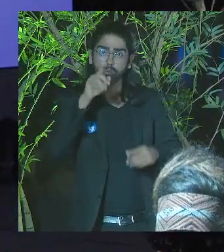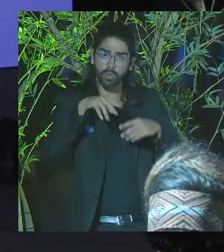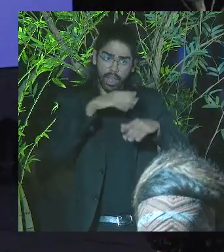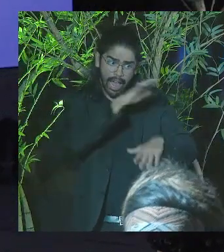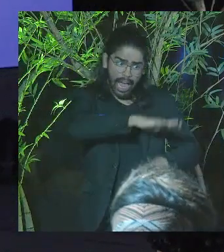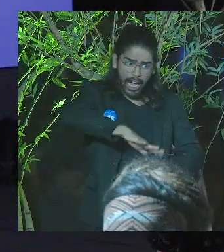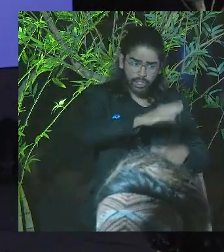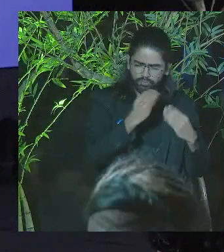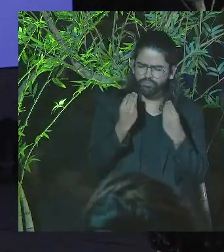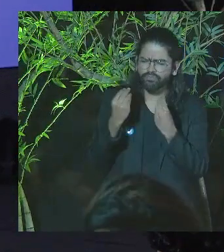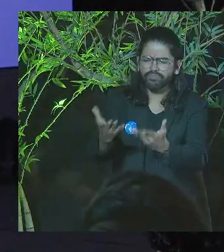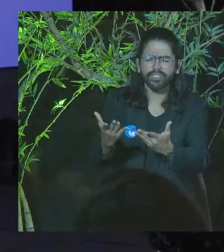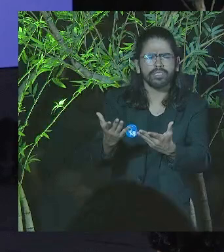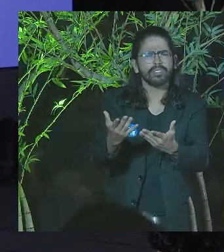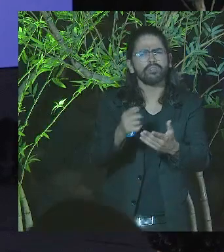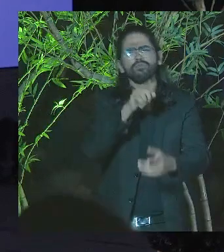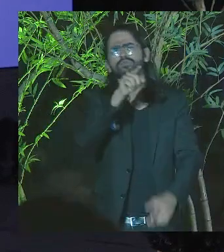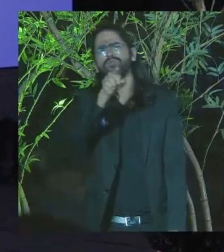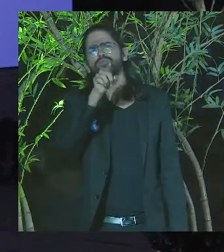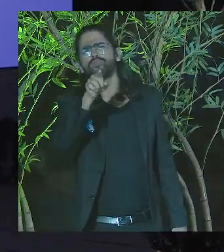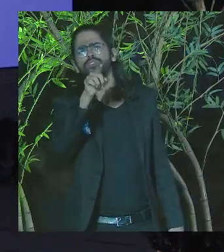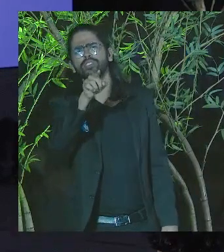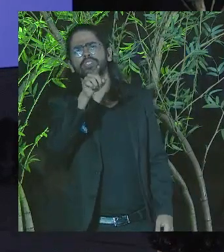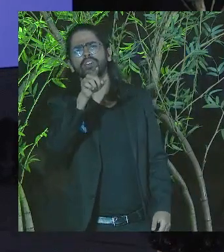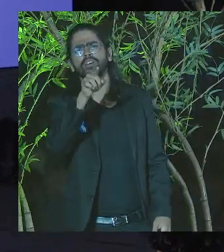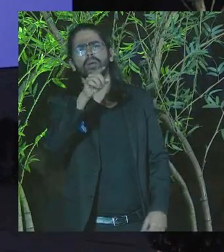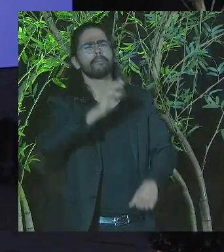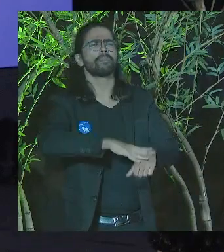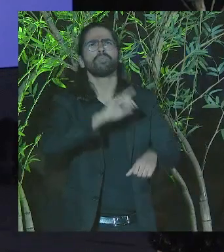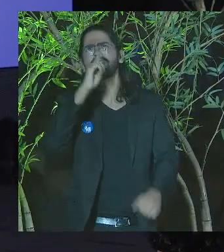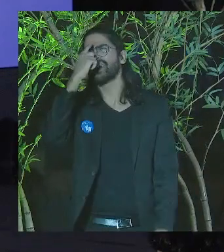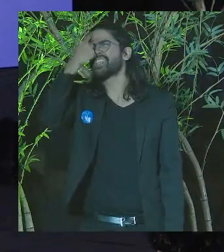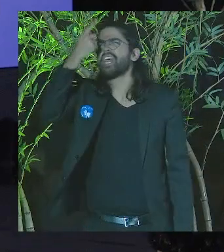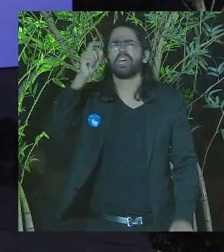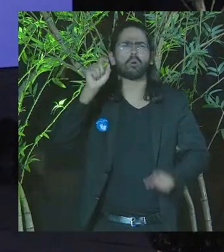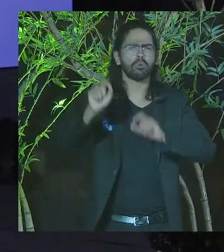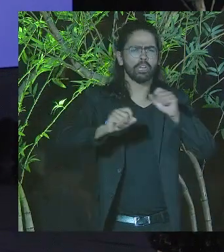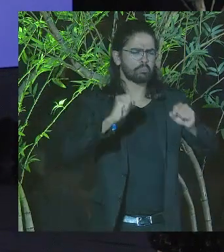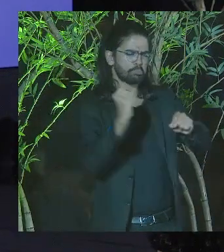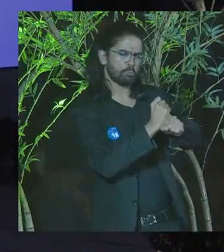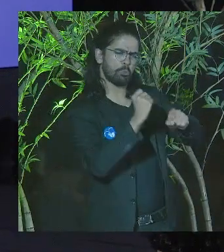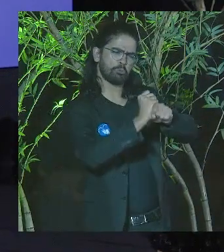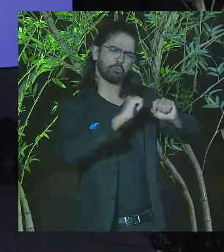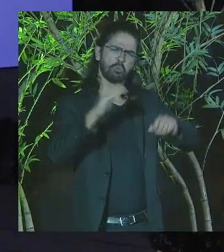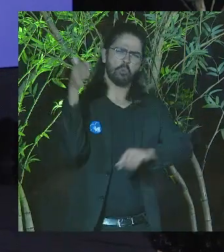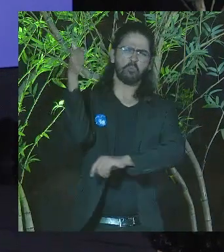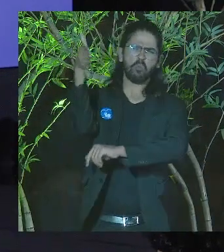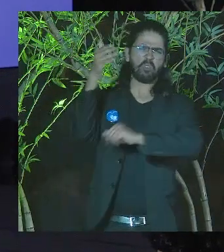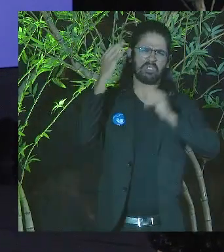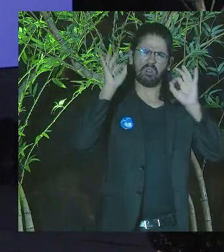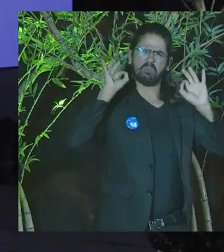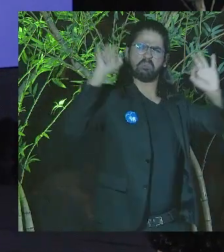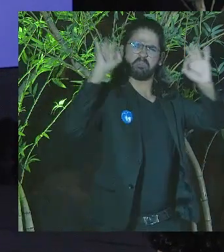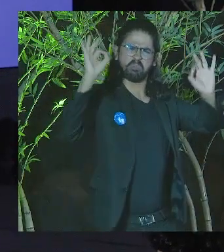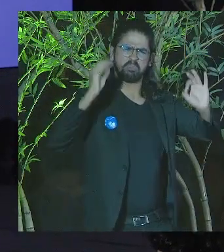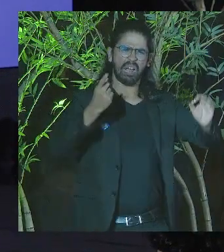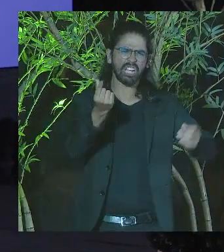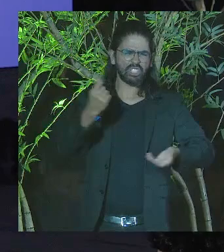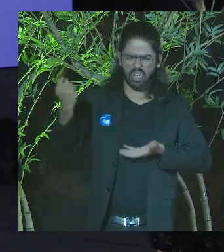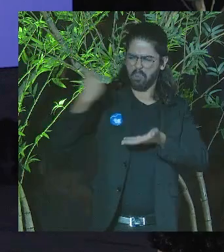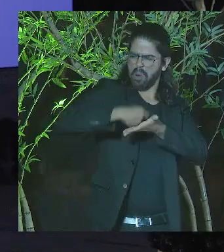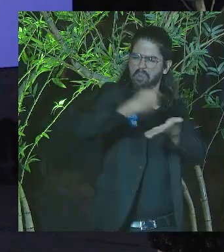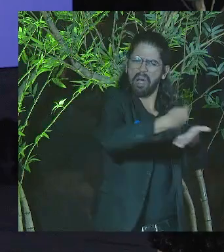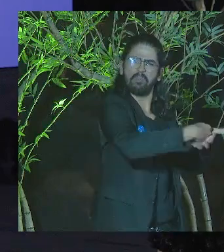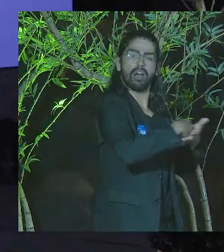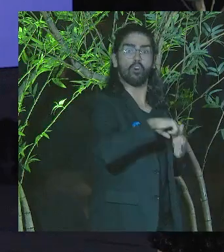esse, qual que seria a sua primeira ideia? Construir, às vezes, um resort para você ganhar muito dinheiro, ou então encher